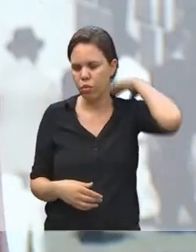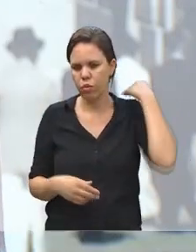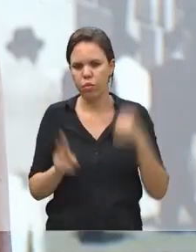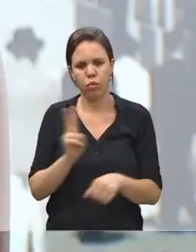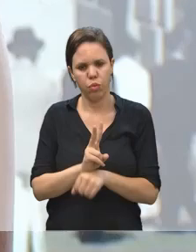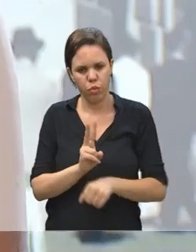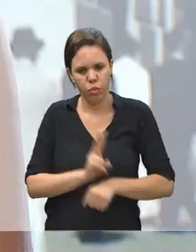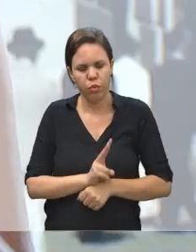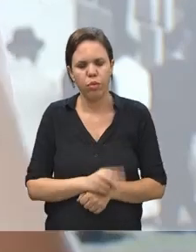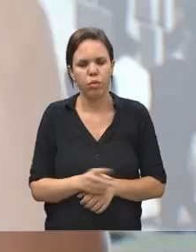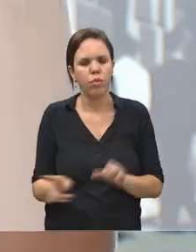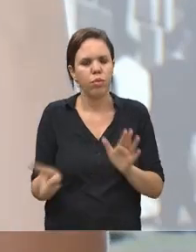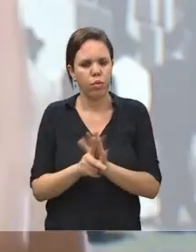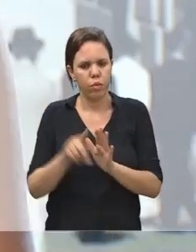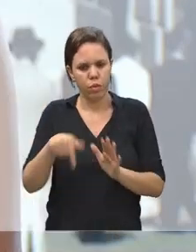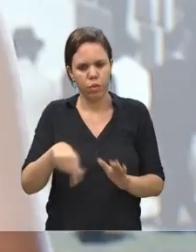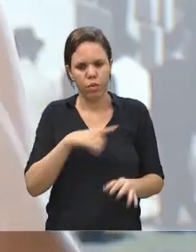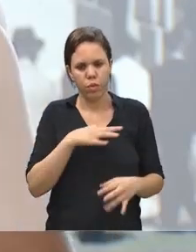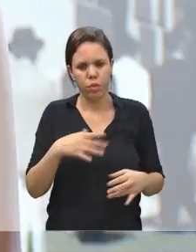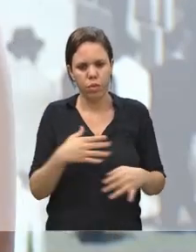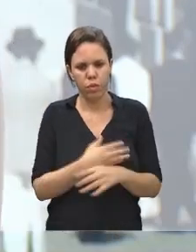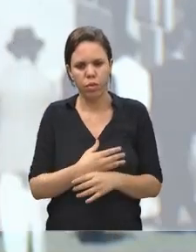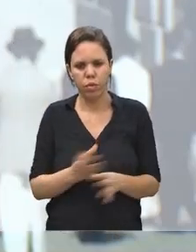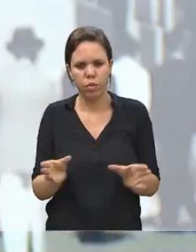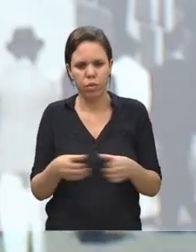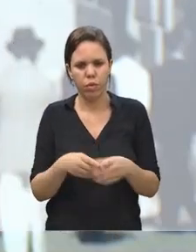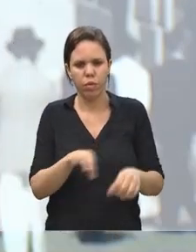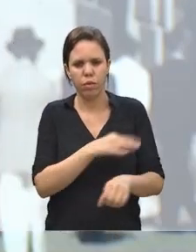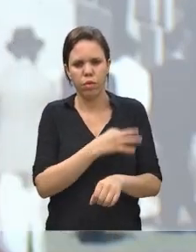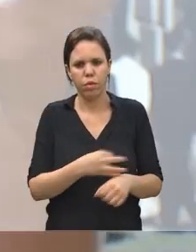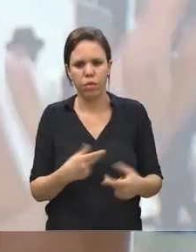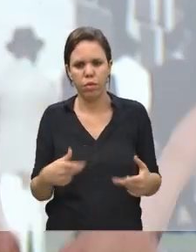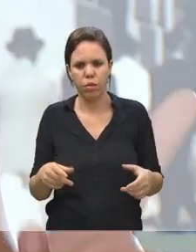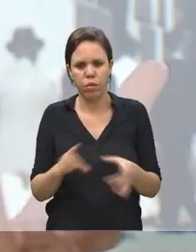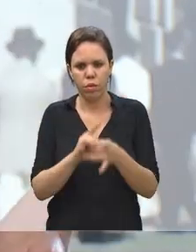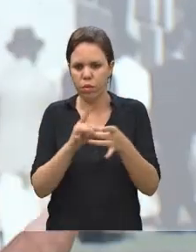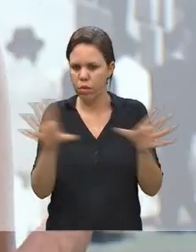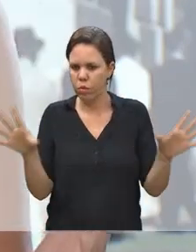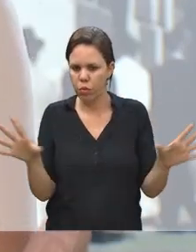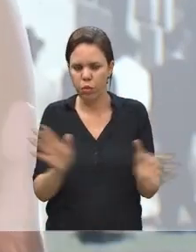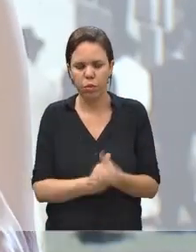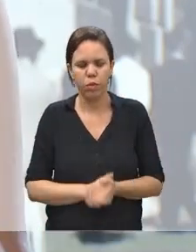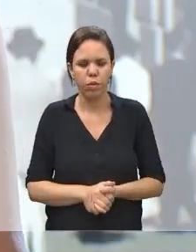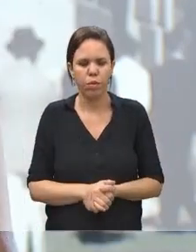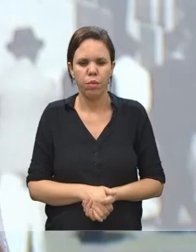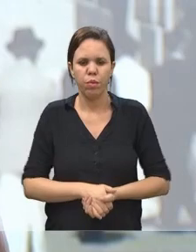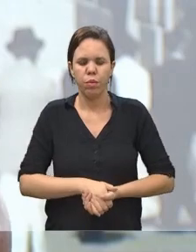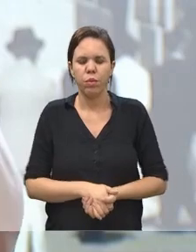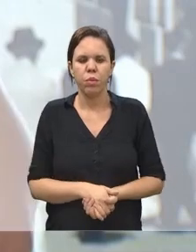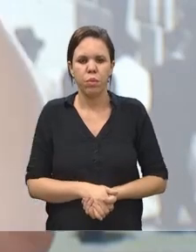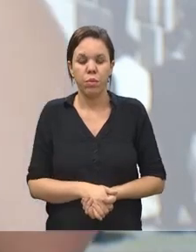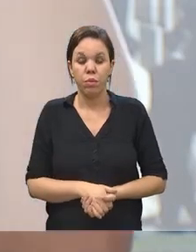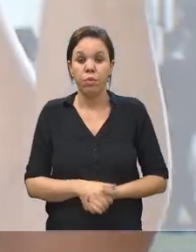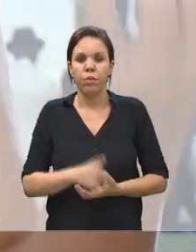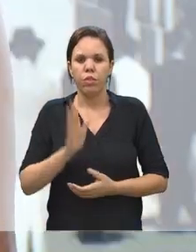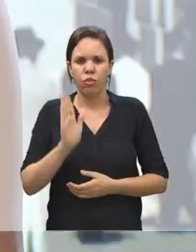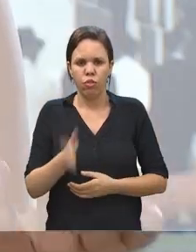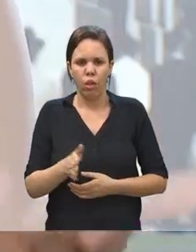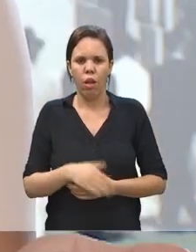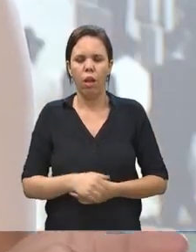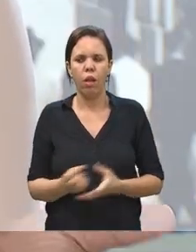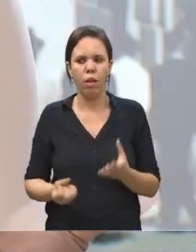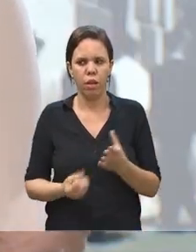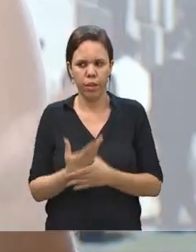acervo bem cuidado, que pertence a essa cidade, que pertence a essa orquestra. Ele é um acervo público, né? Então, já